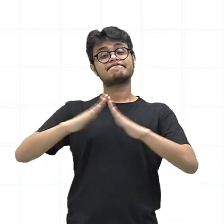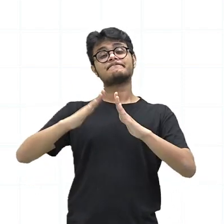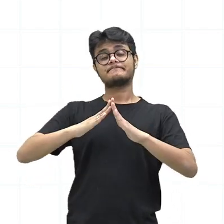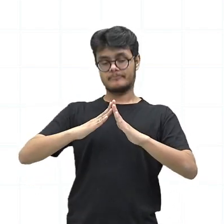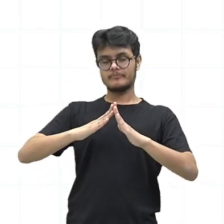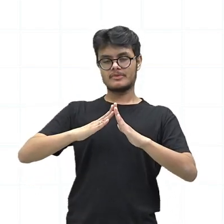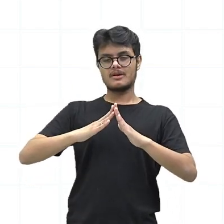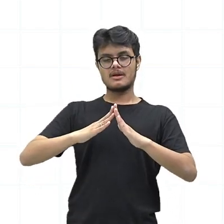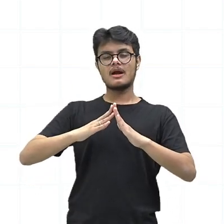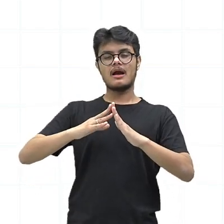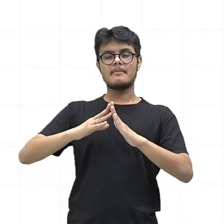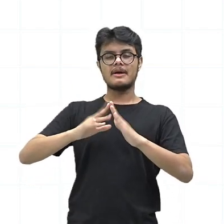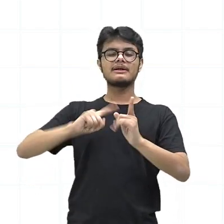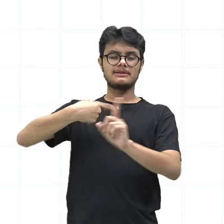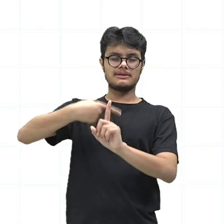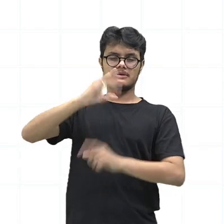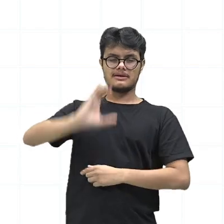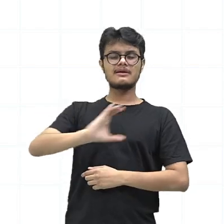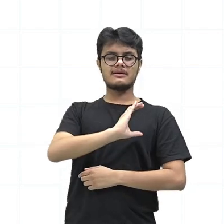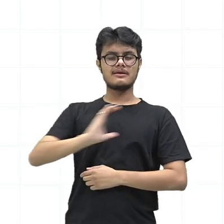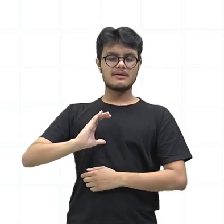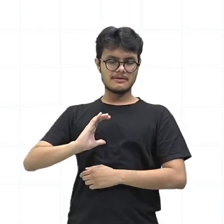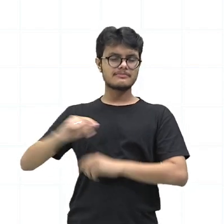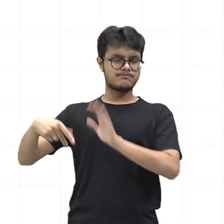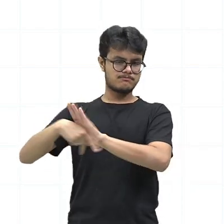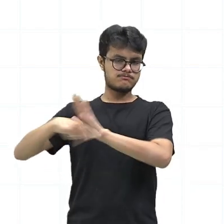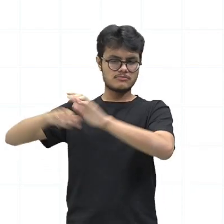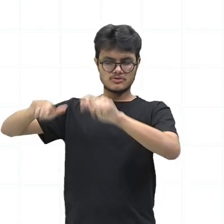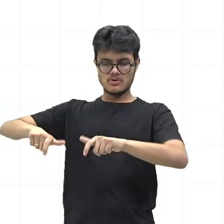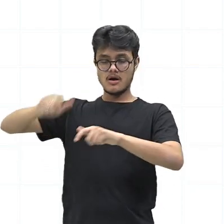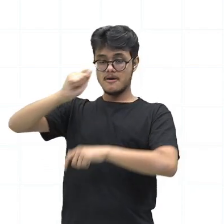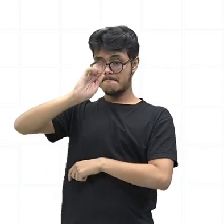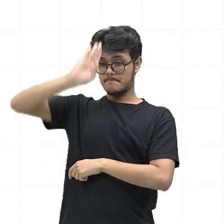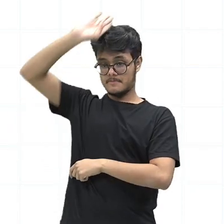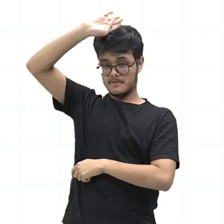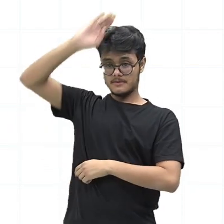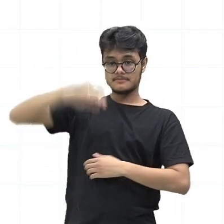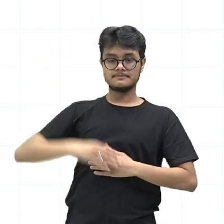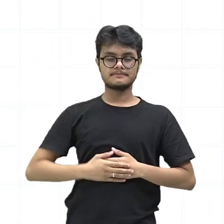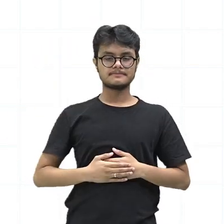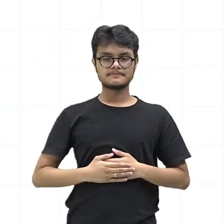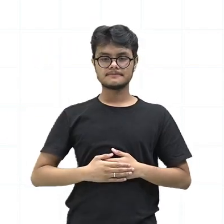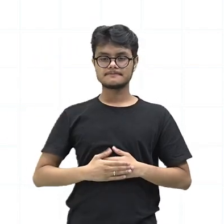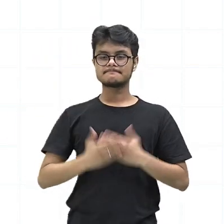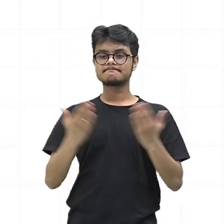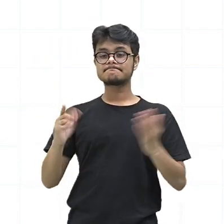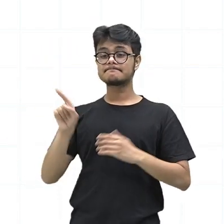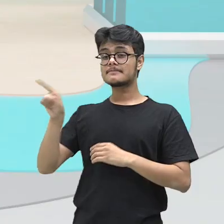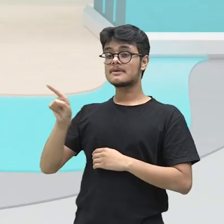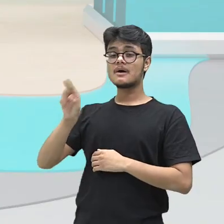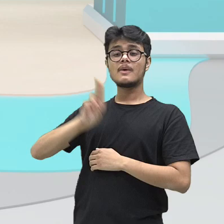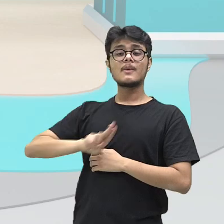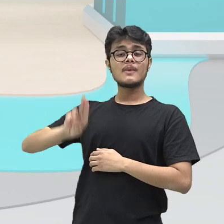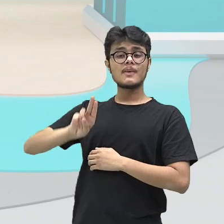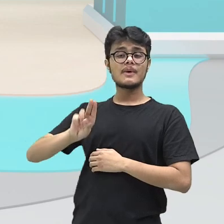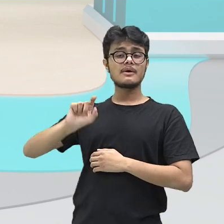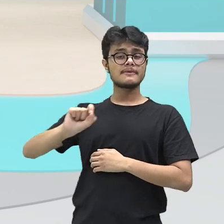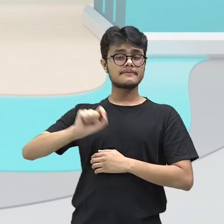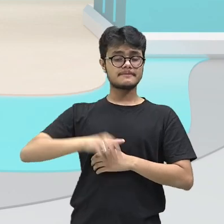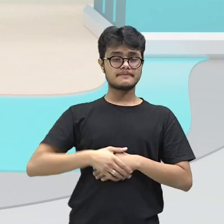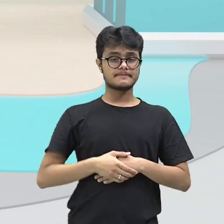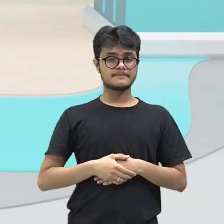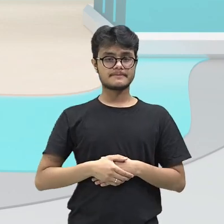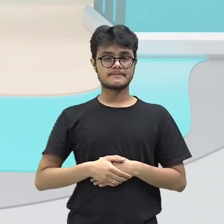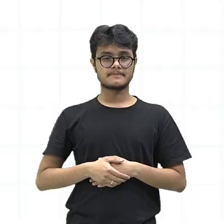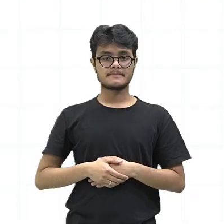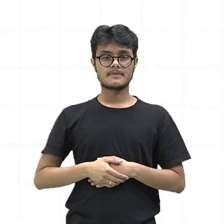Capela Sistina, que ela é localizada no Vaticano. E o que ele é constituído? A gente está vendo